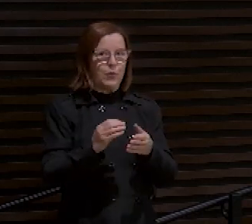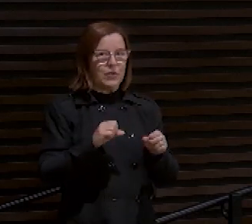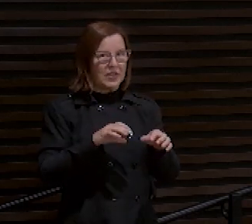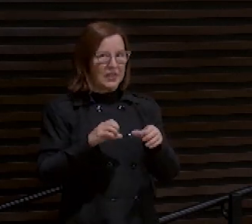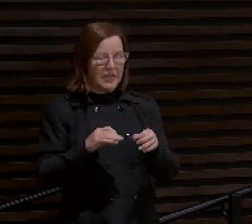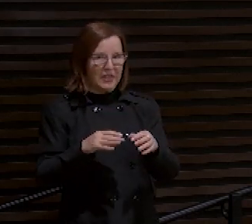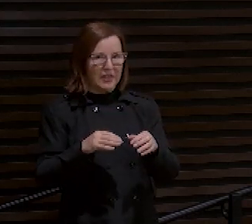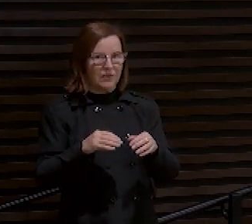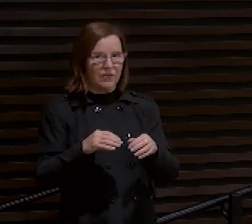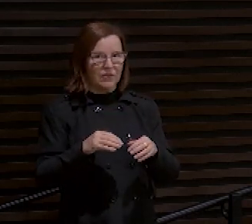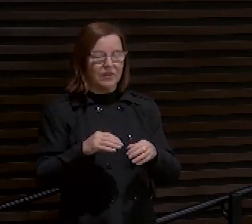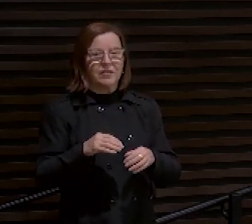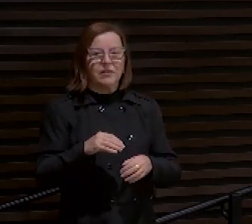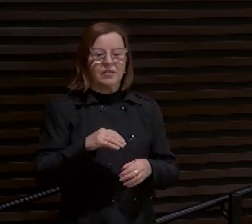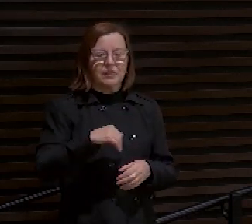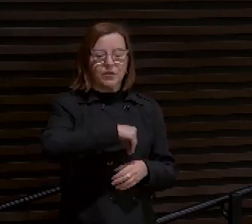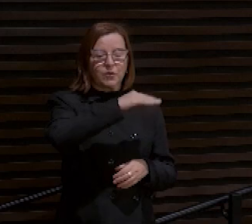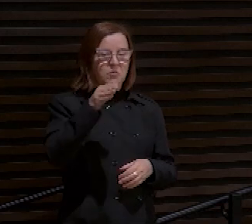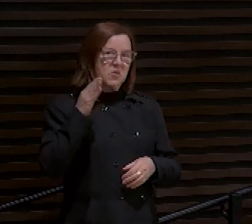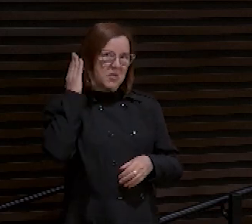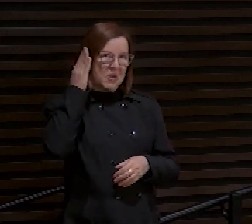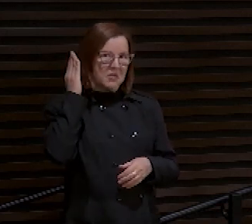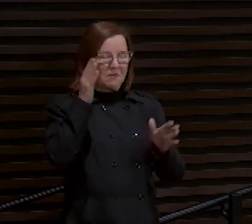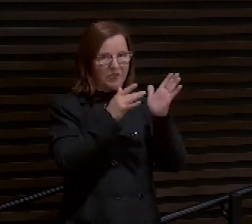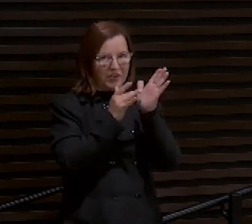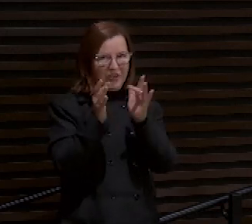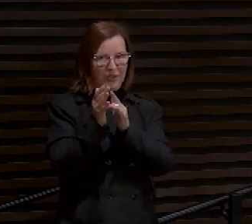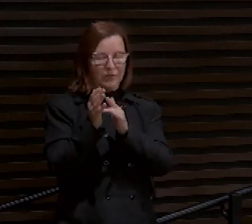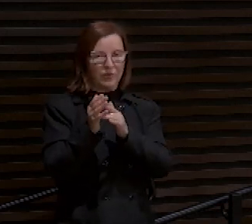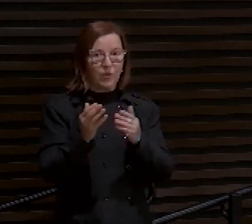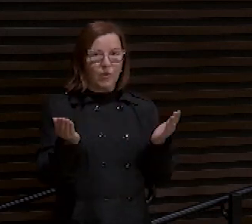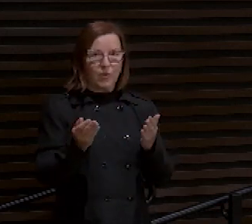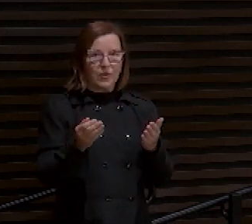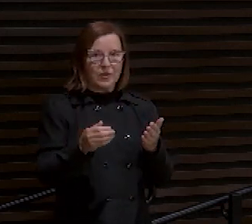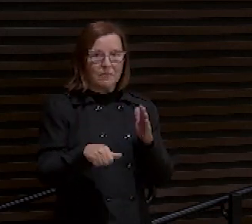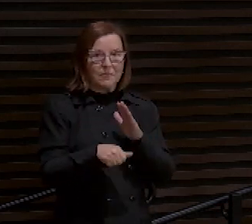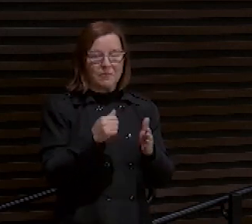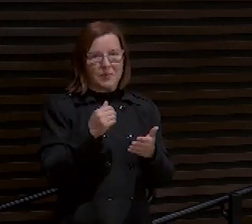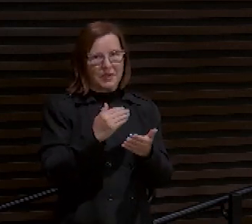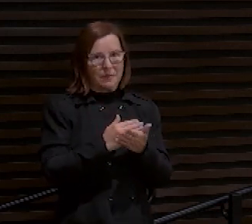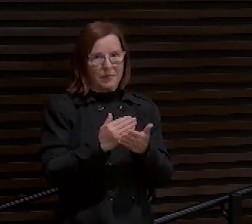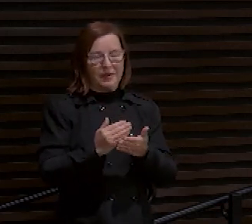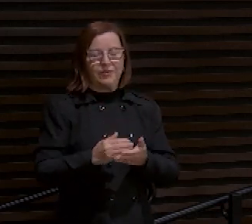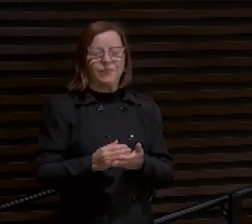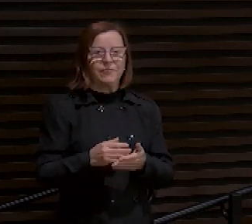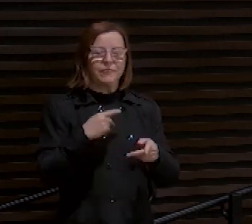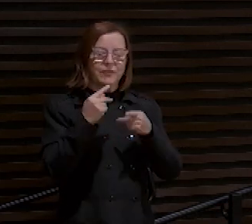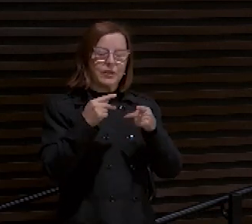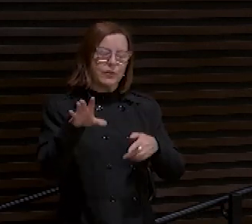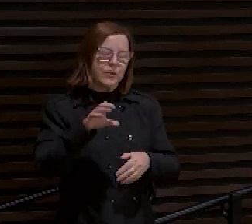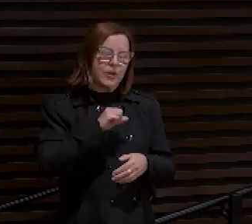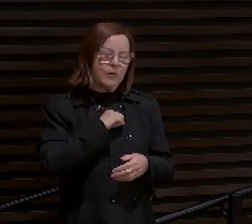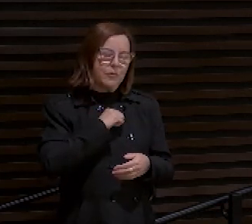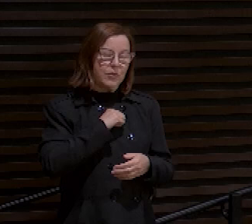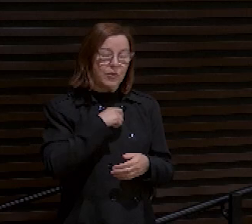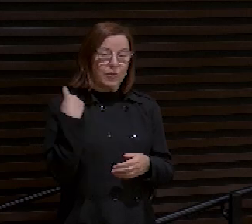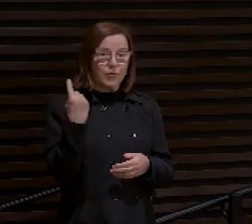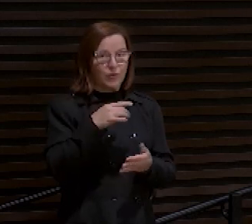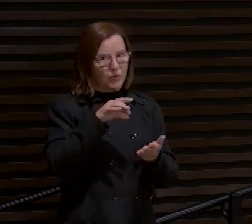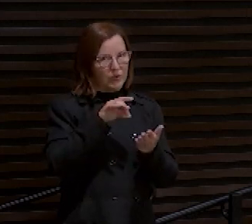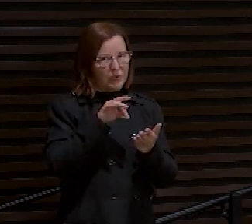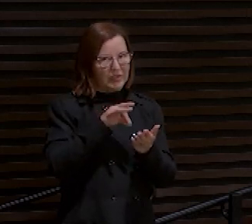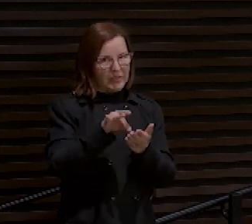E pela graça de Deus, hoje é a primeira parte sobre o amor aos inimigos. Como amar os nossos inimigos?